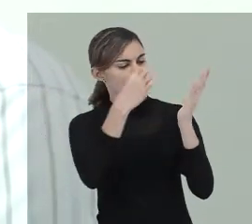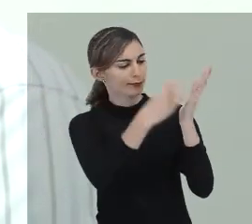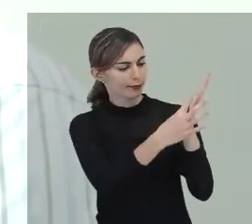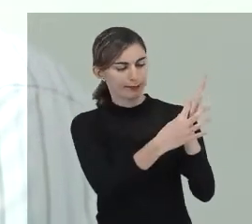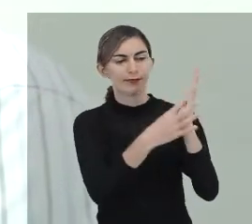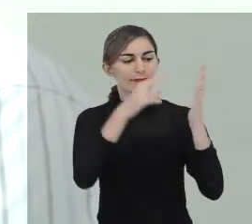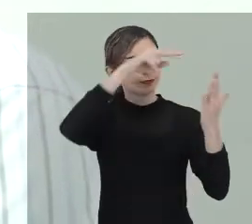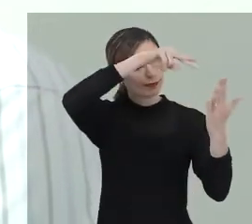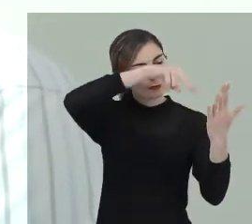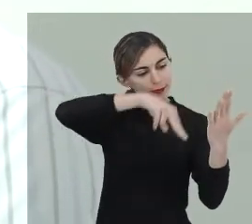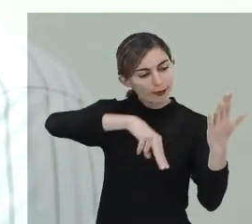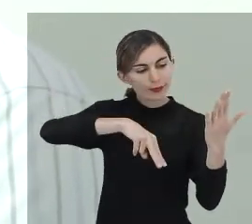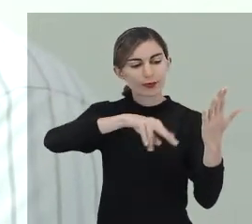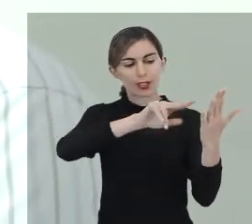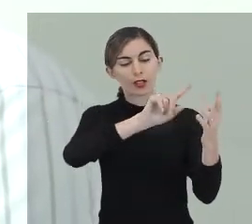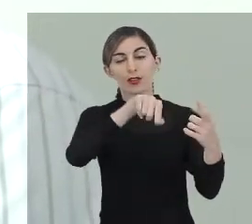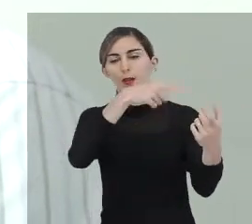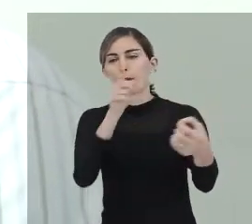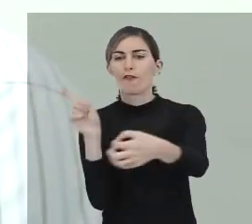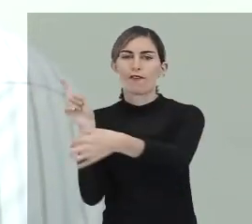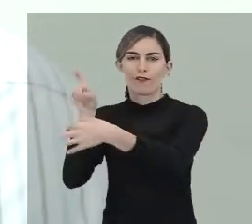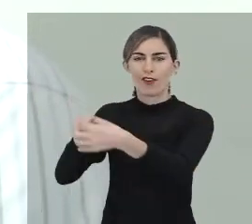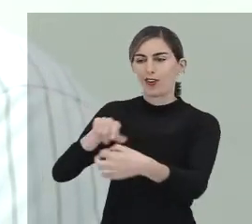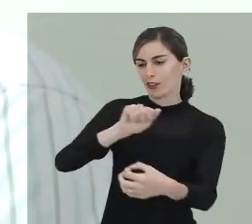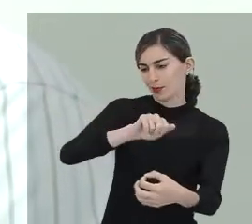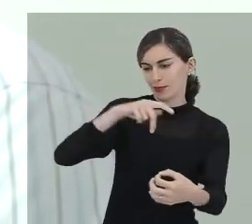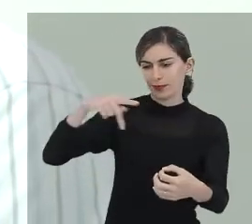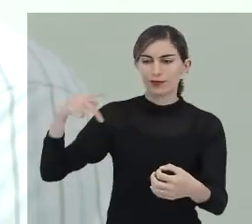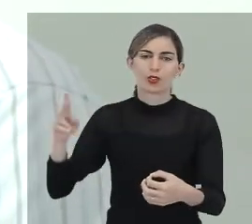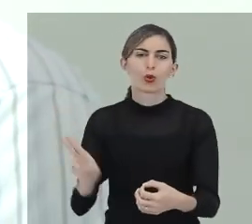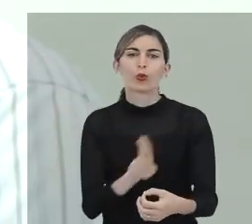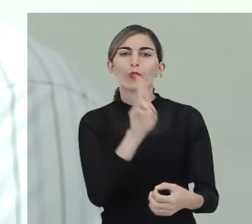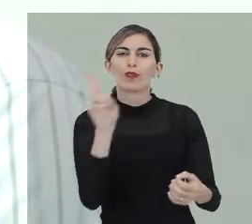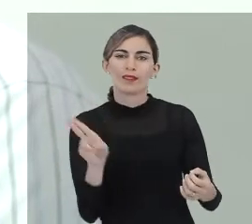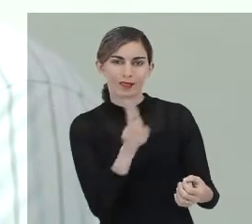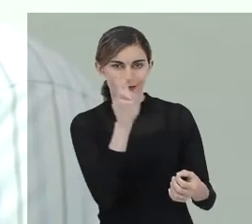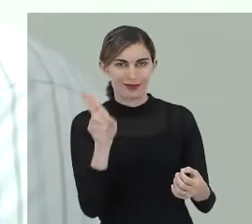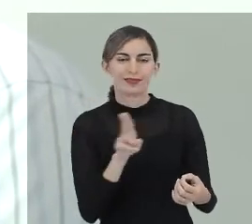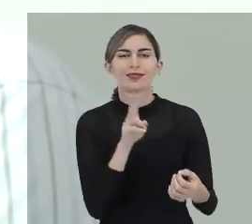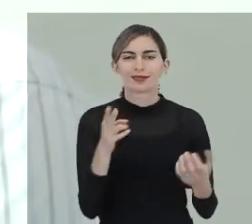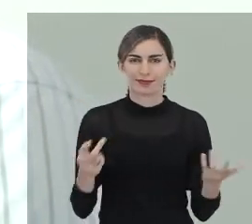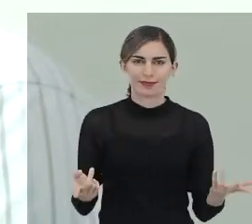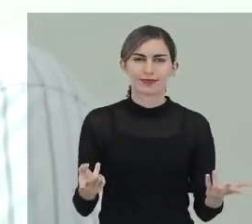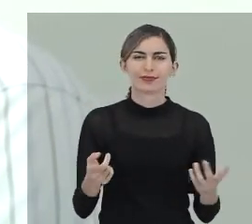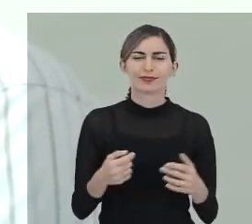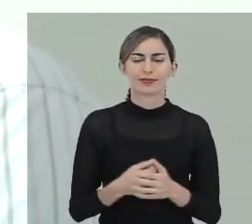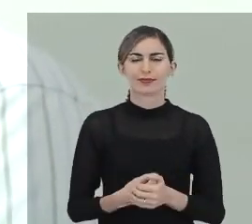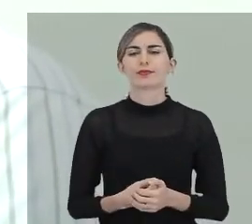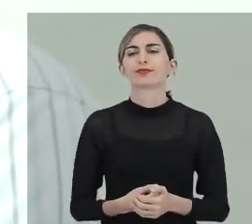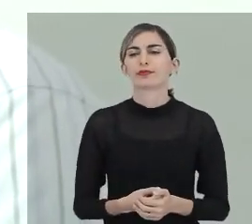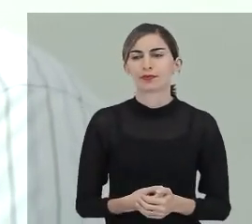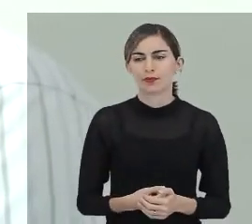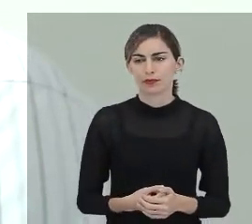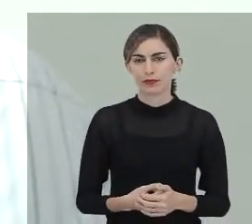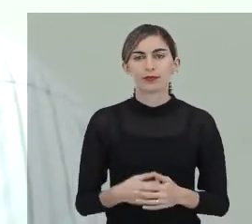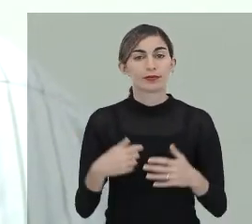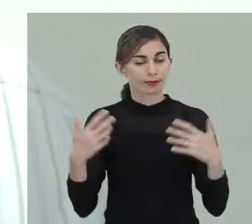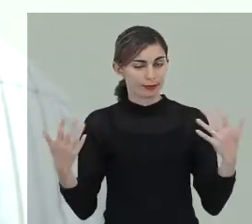essa informação de leitura retorna para a sua aplicação e você faz uso dela da forma que você desejar,